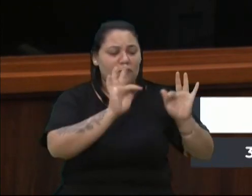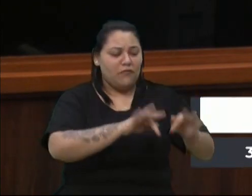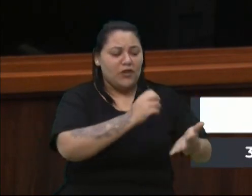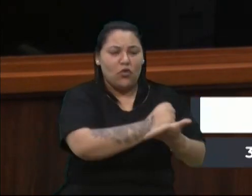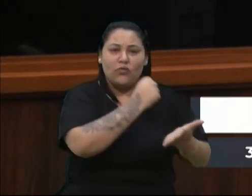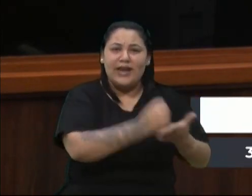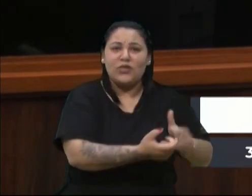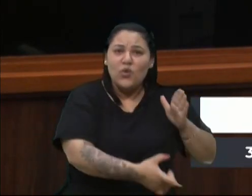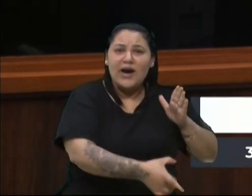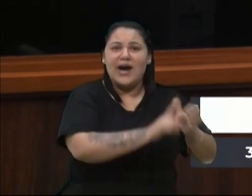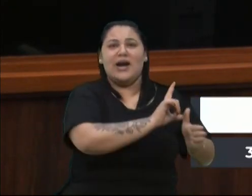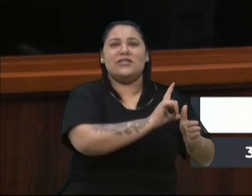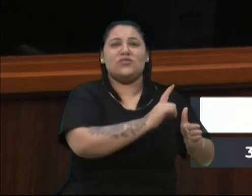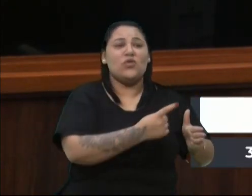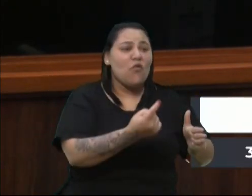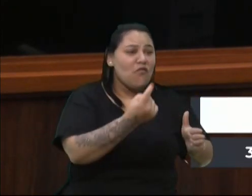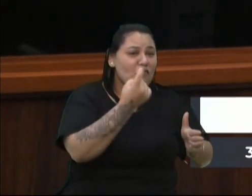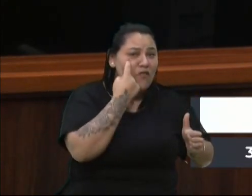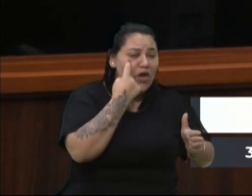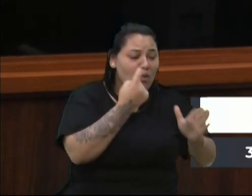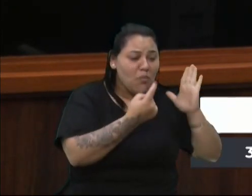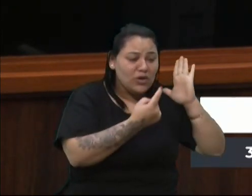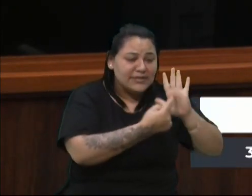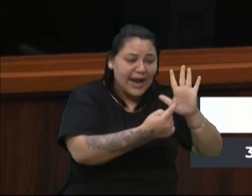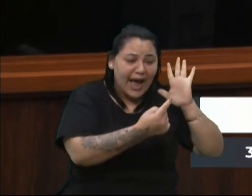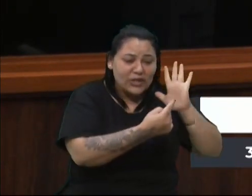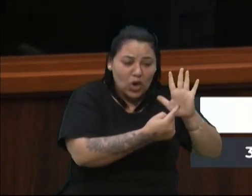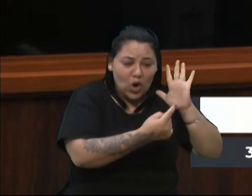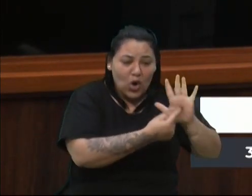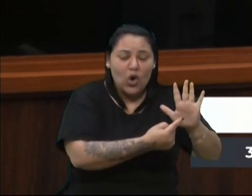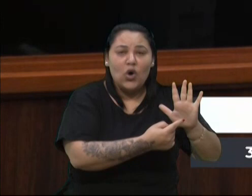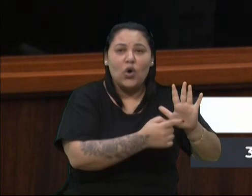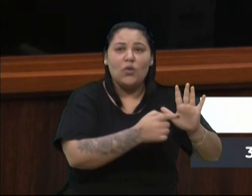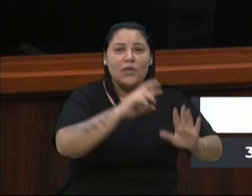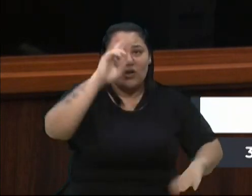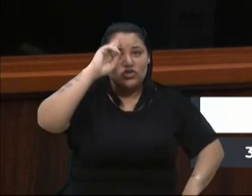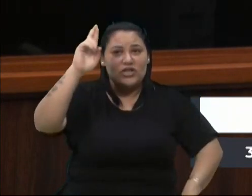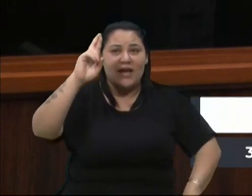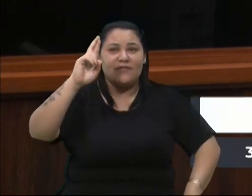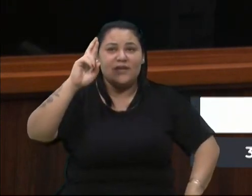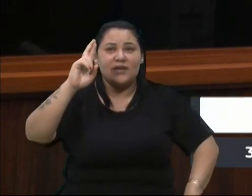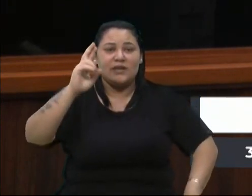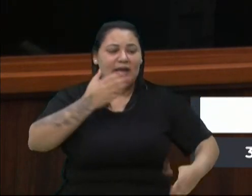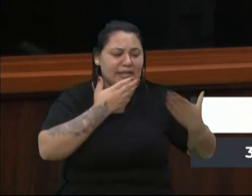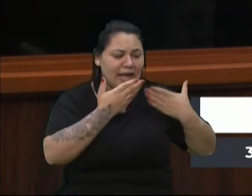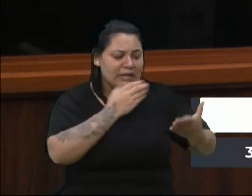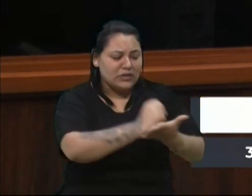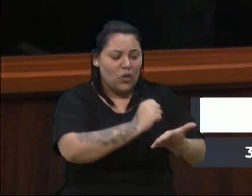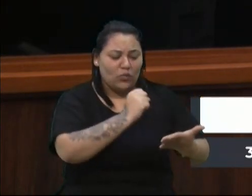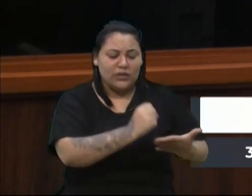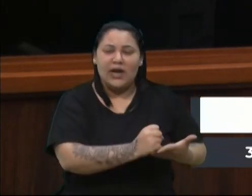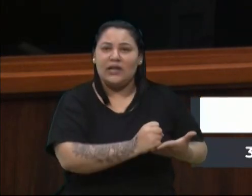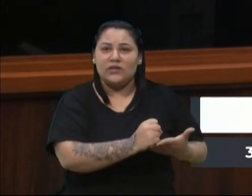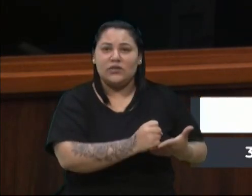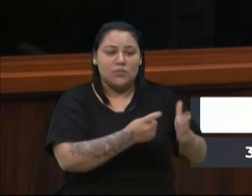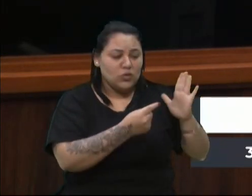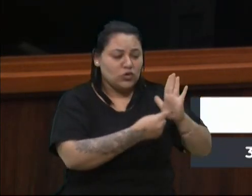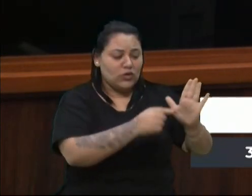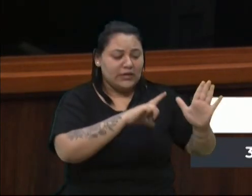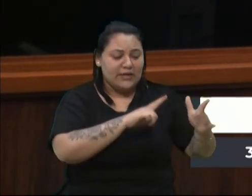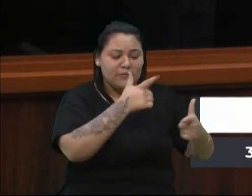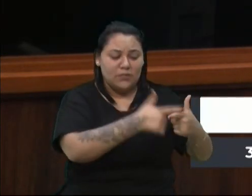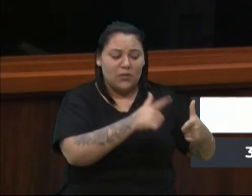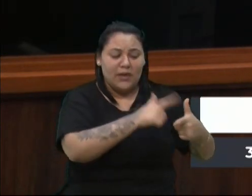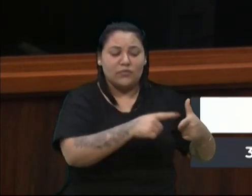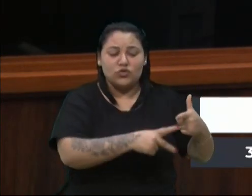viu que foi apontado pelo gestor que analisa os contratos, que apontou que teve problema